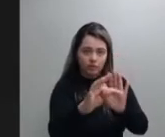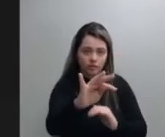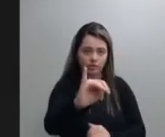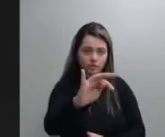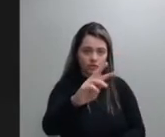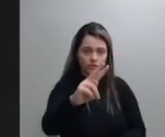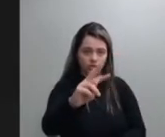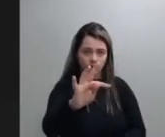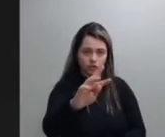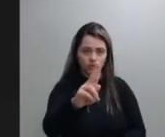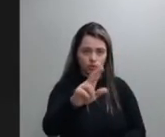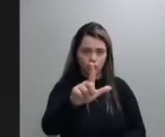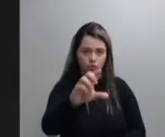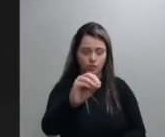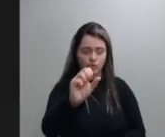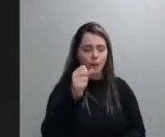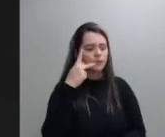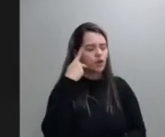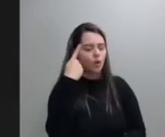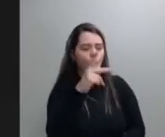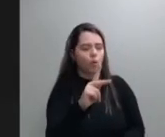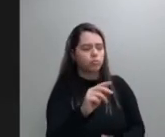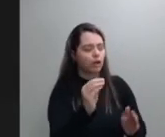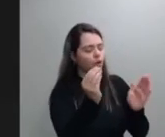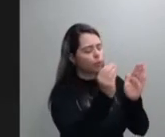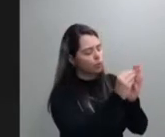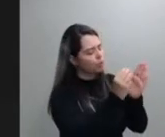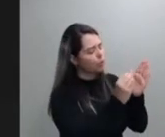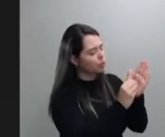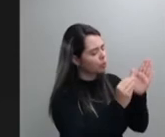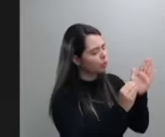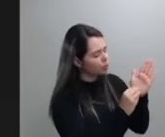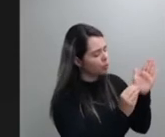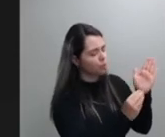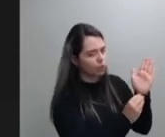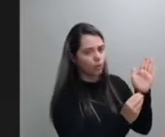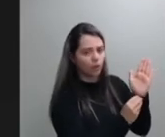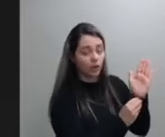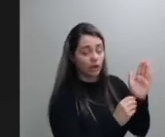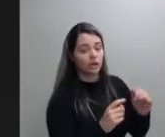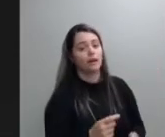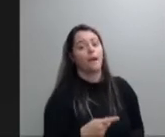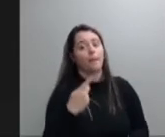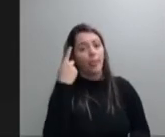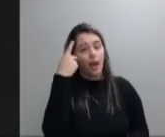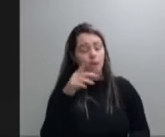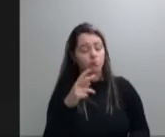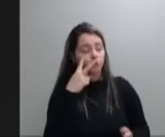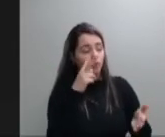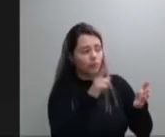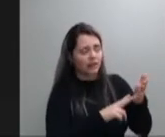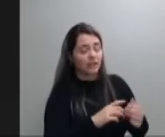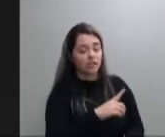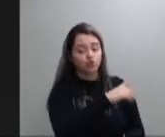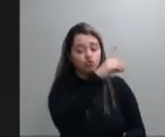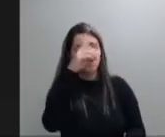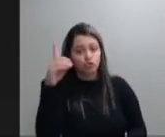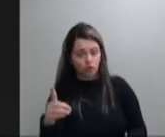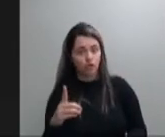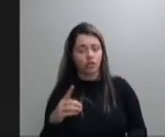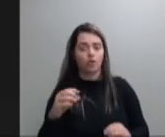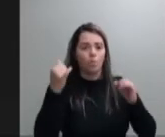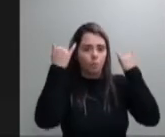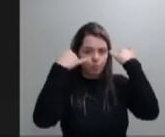fim de aferição de pontos na prova de título aqueles adquiridos até a data da primeira publicação e consequentemente